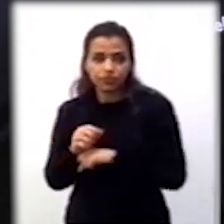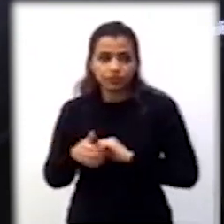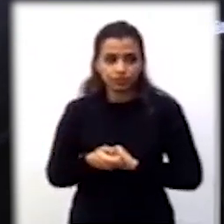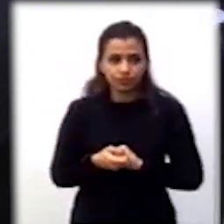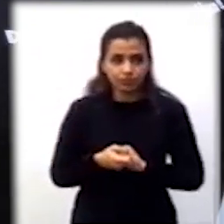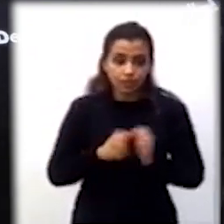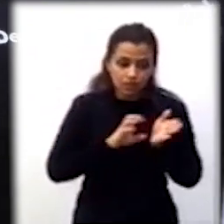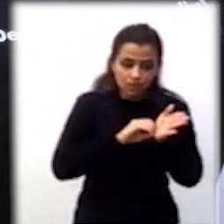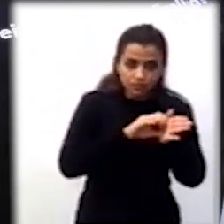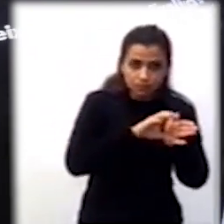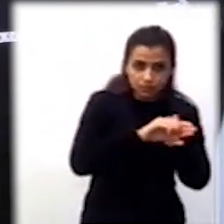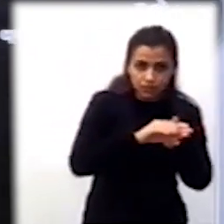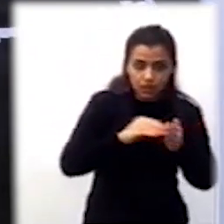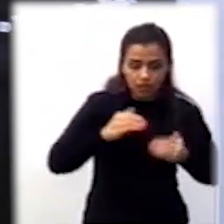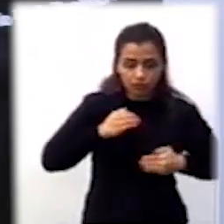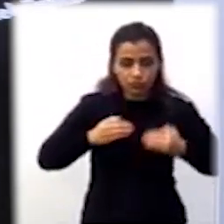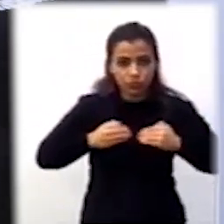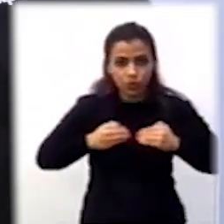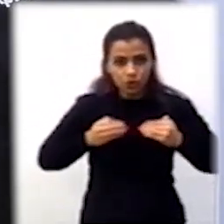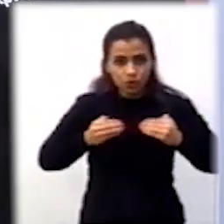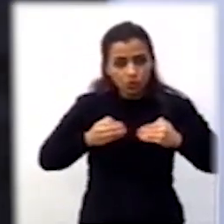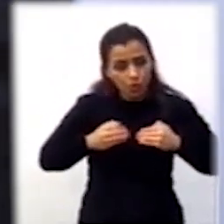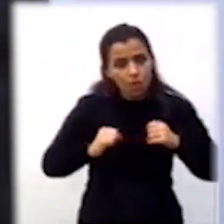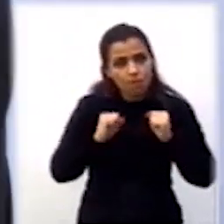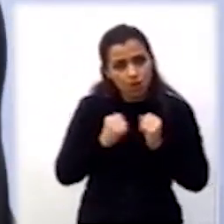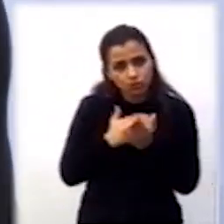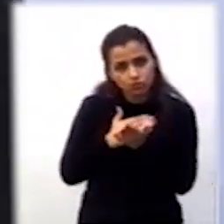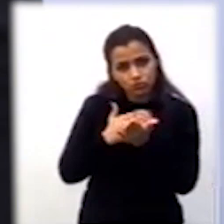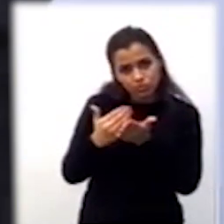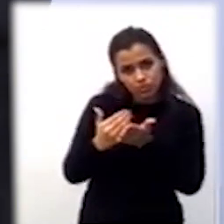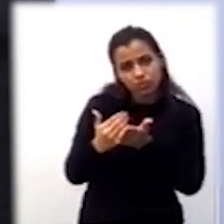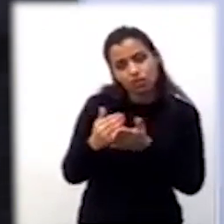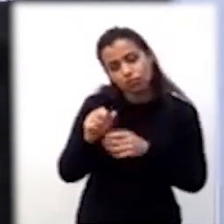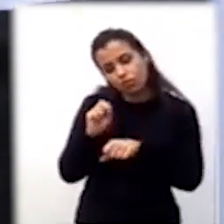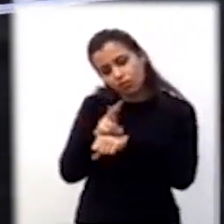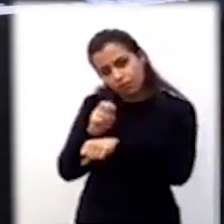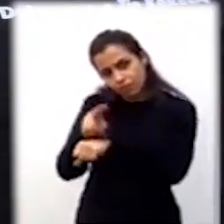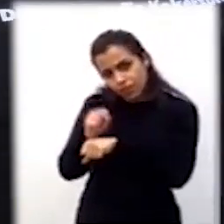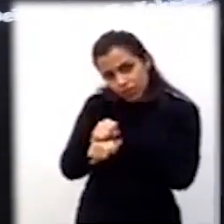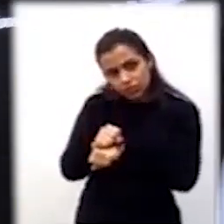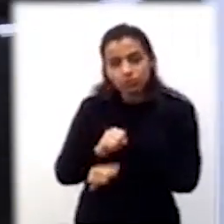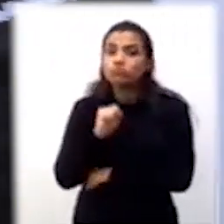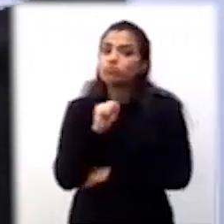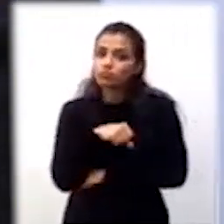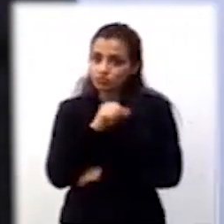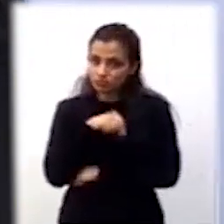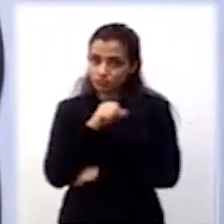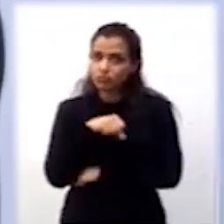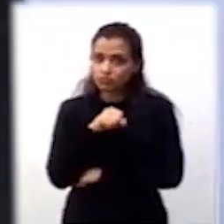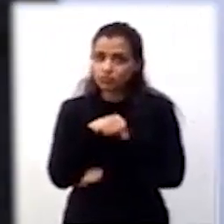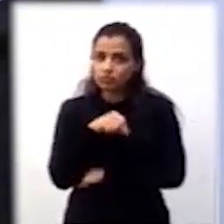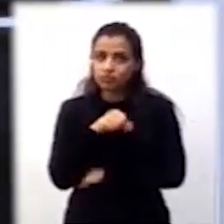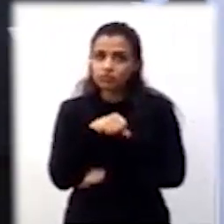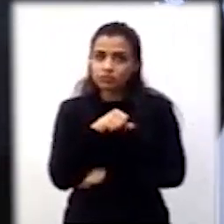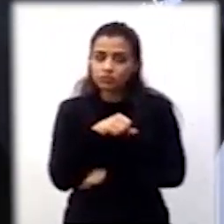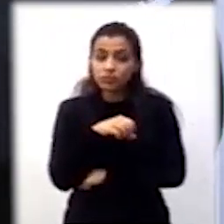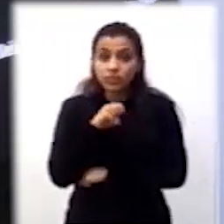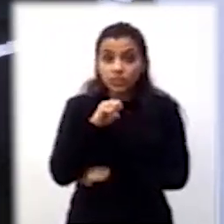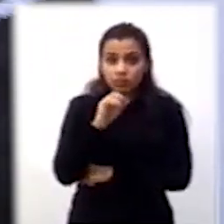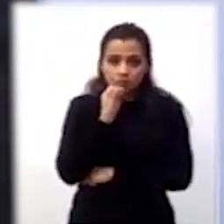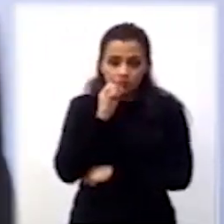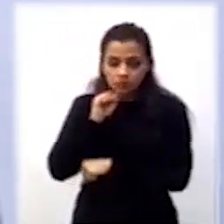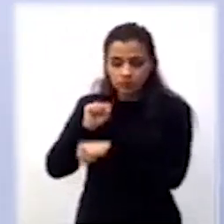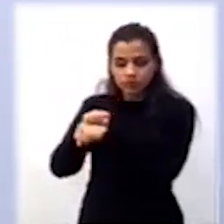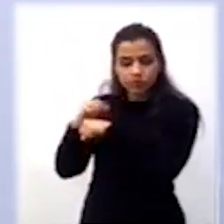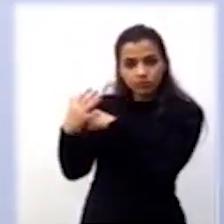de pneumonia, também pode ter origem viral. Sim, tanto que o